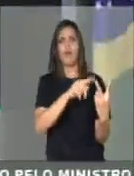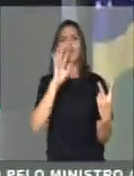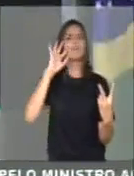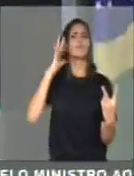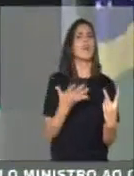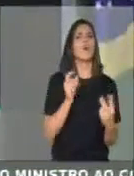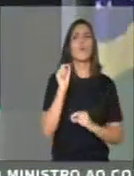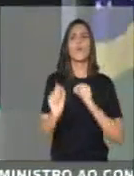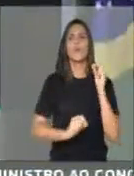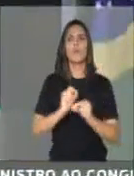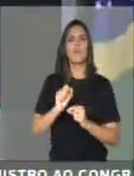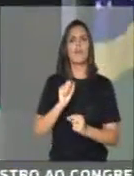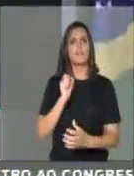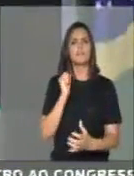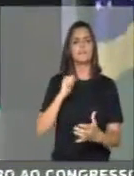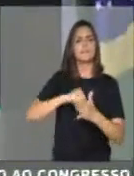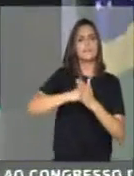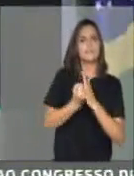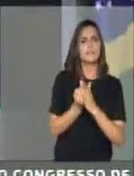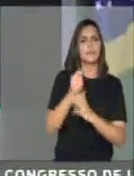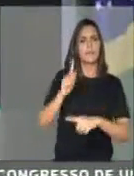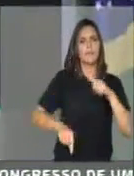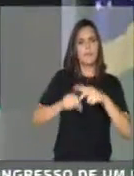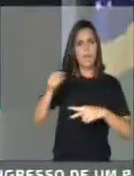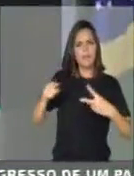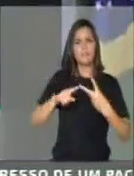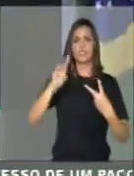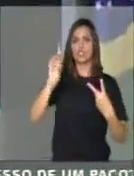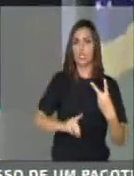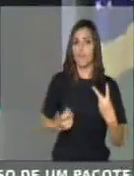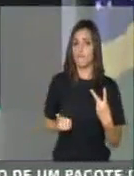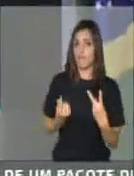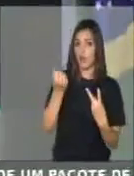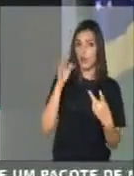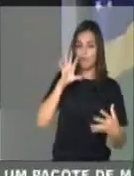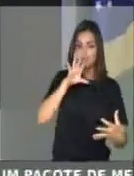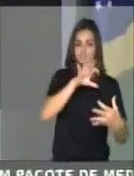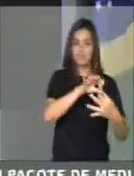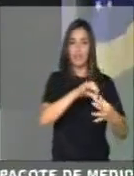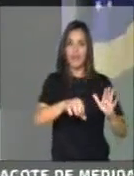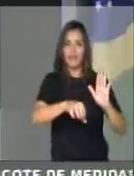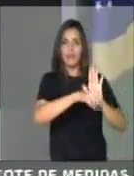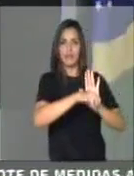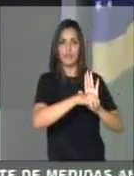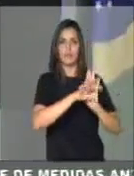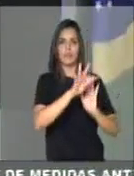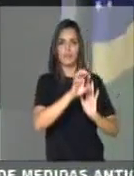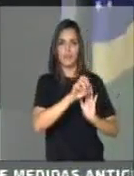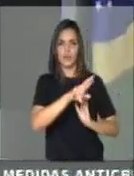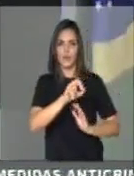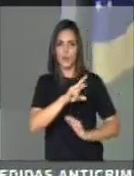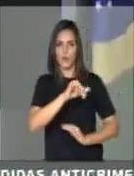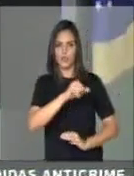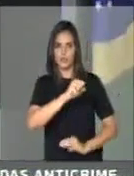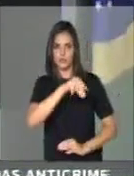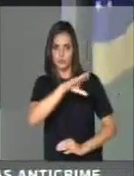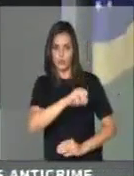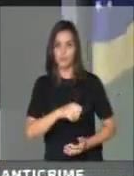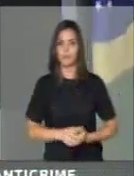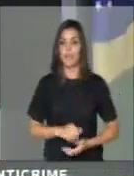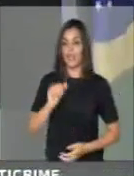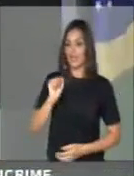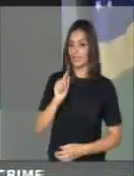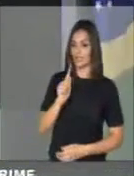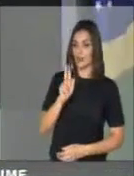decretem medidas assecuratórias de bens, direitos ou valores relacionados a crimes de terrorismo. A